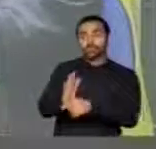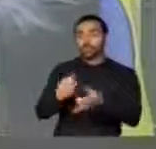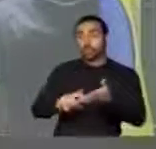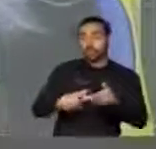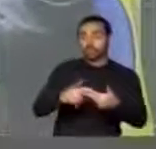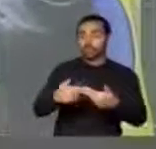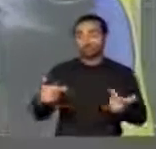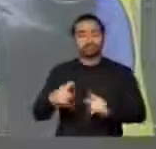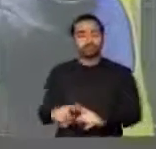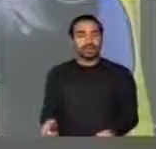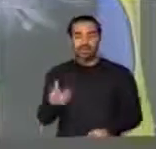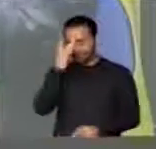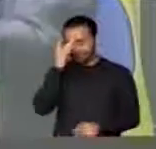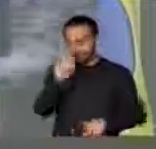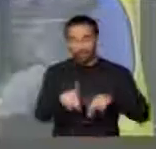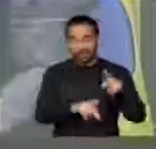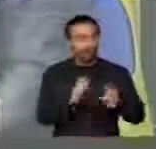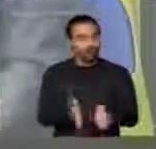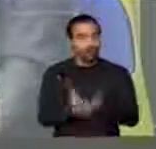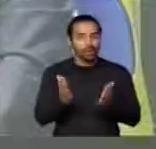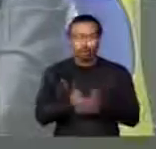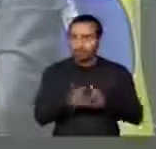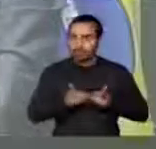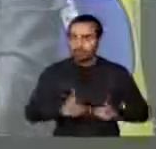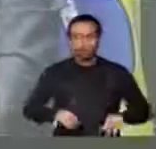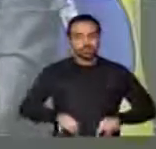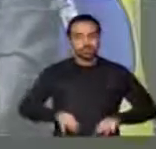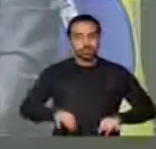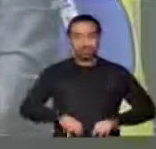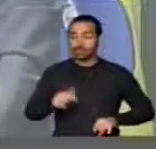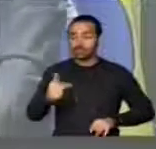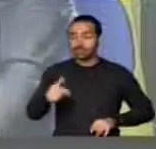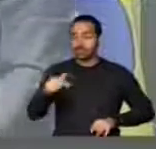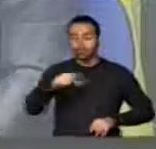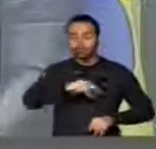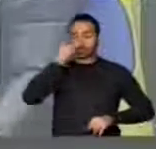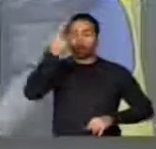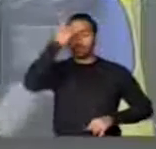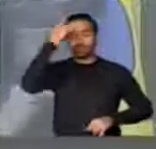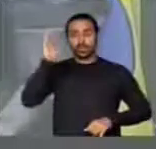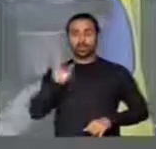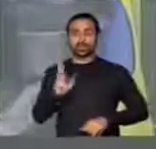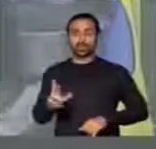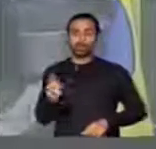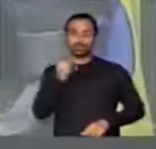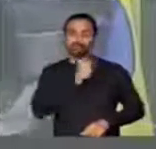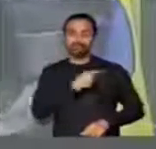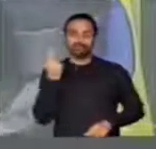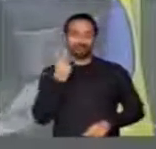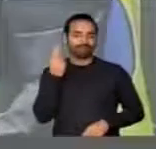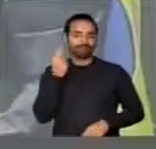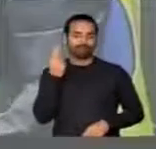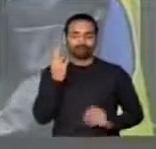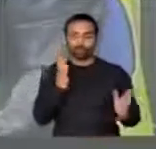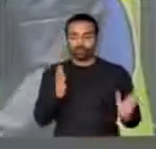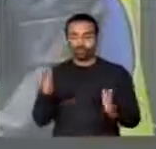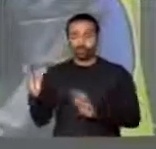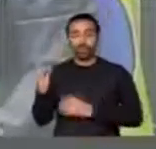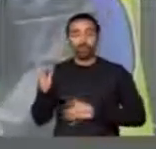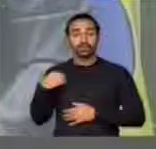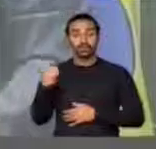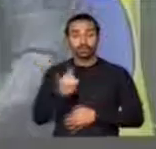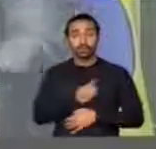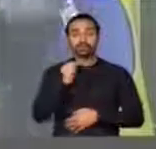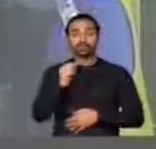fazer e trazer os seus sofrimentos. Esta é a razão fundamental porque nós fomos capazes, por